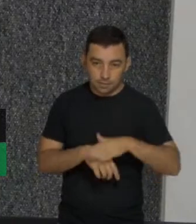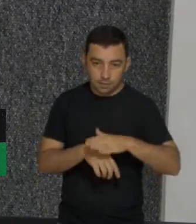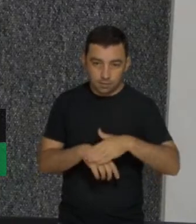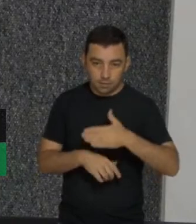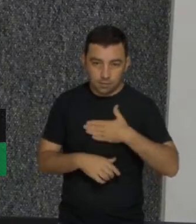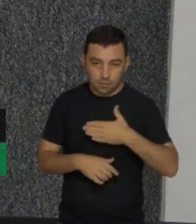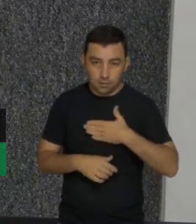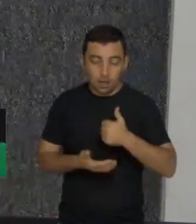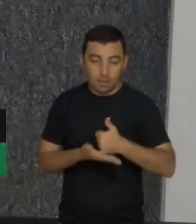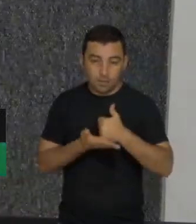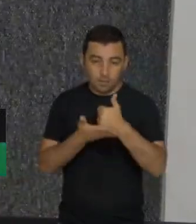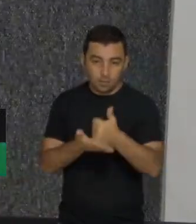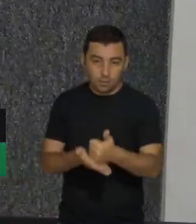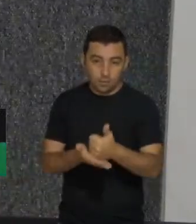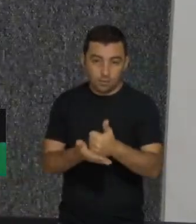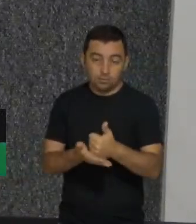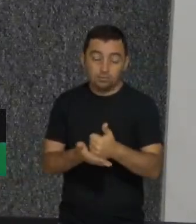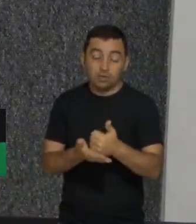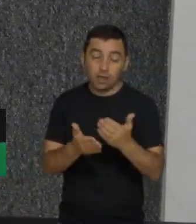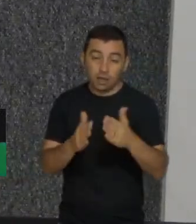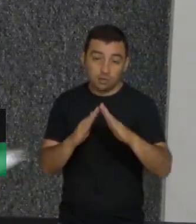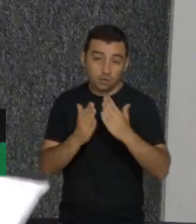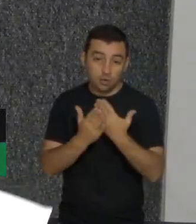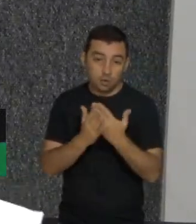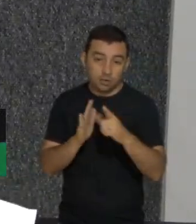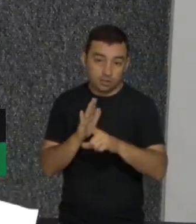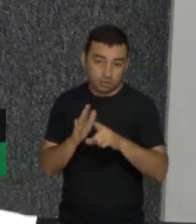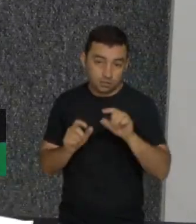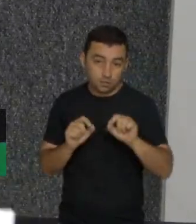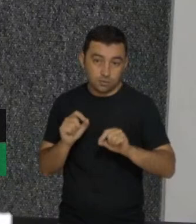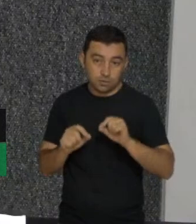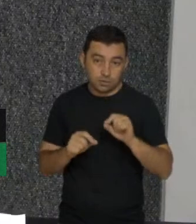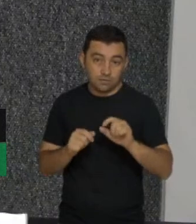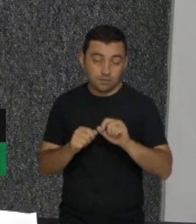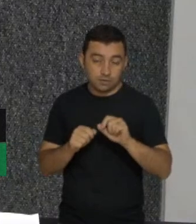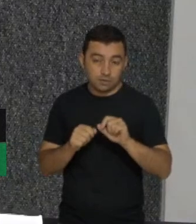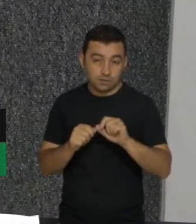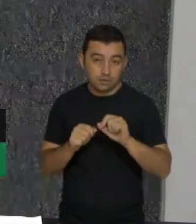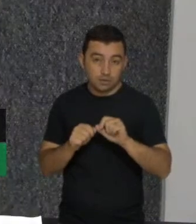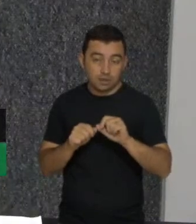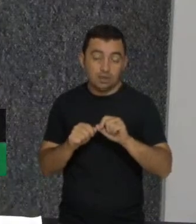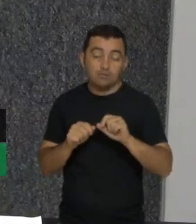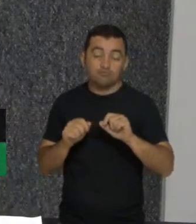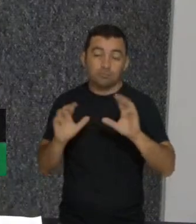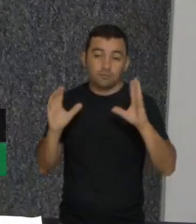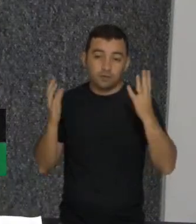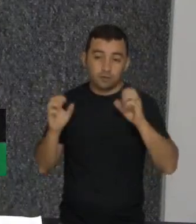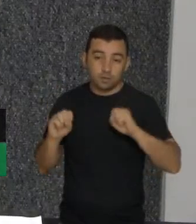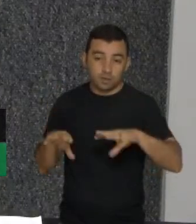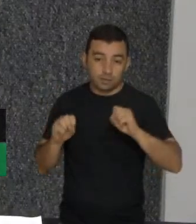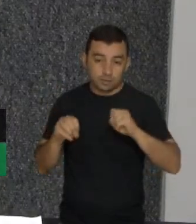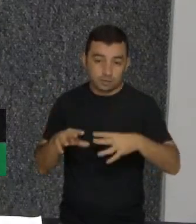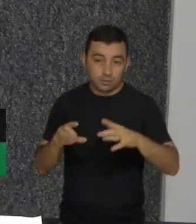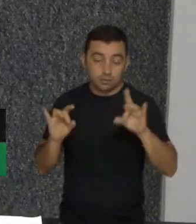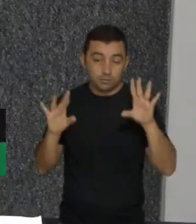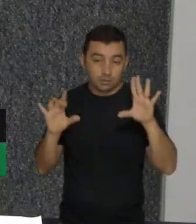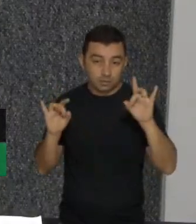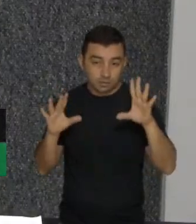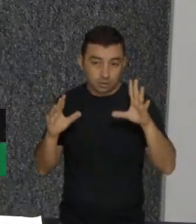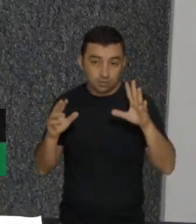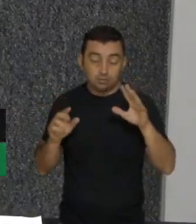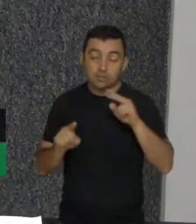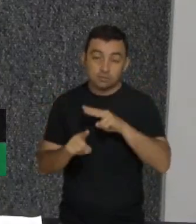para apoio da escola do Legislativo para a realização do evento Educação Especial na Perspectiva inclusiva